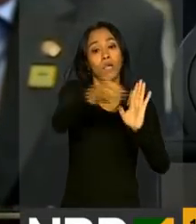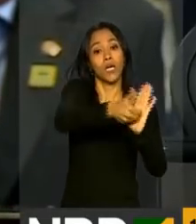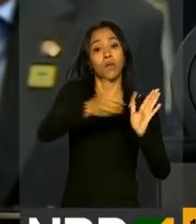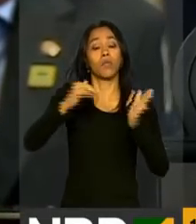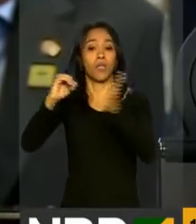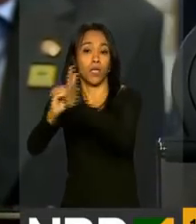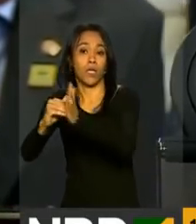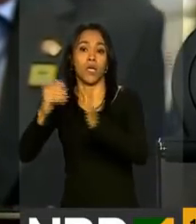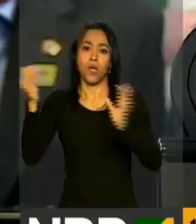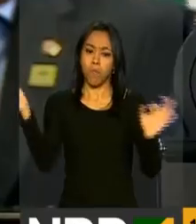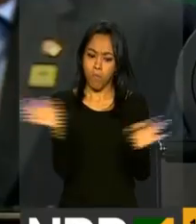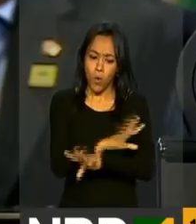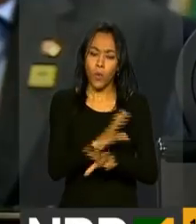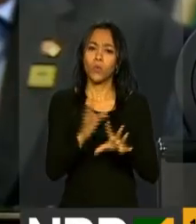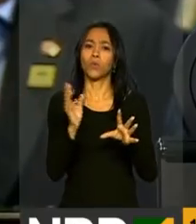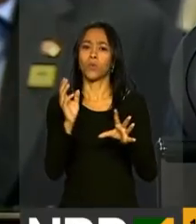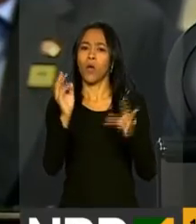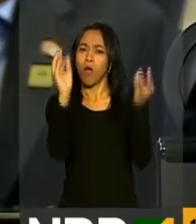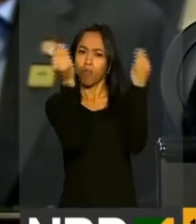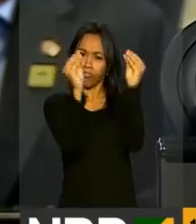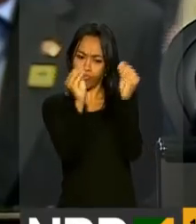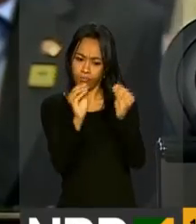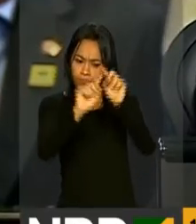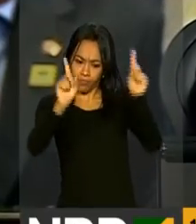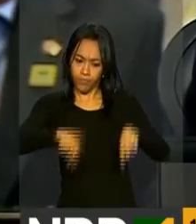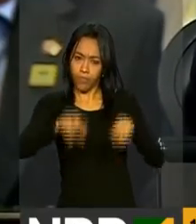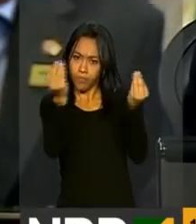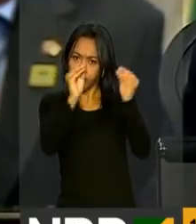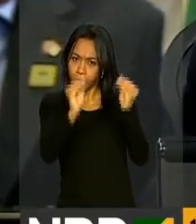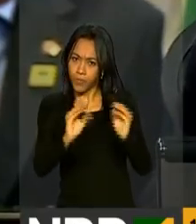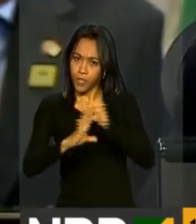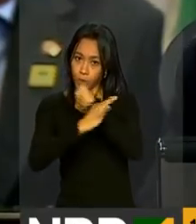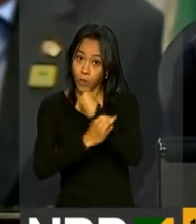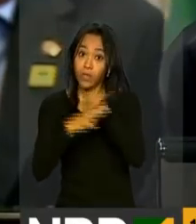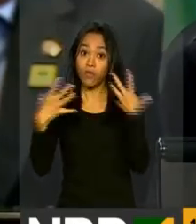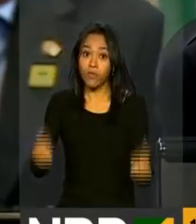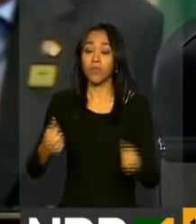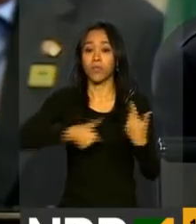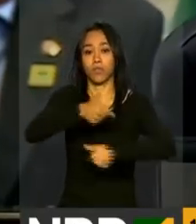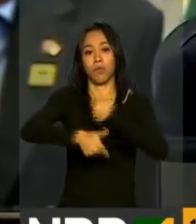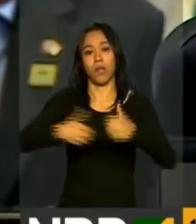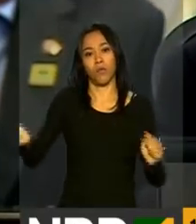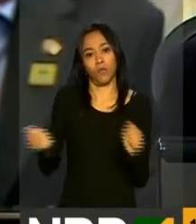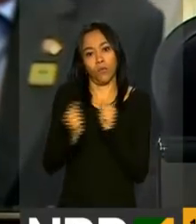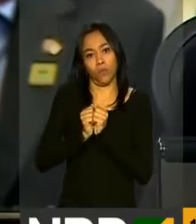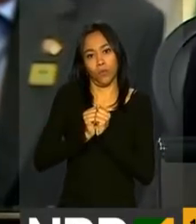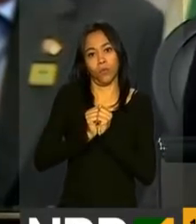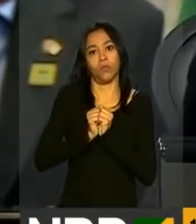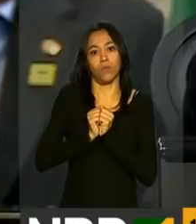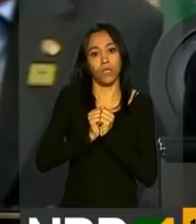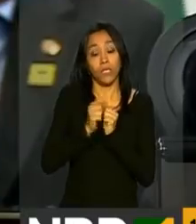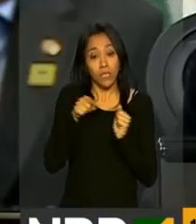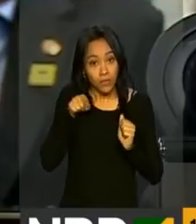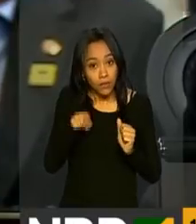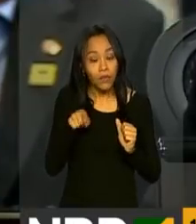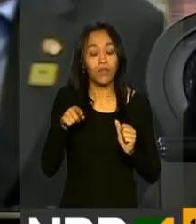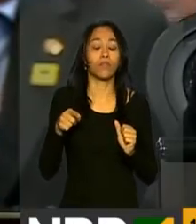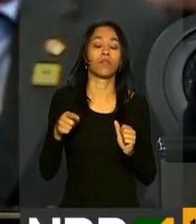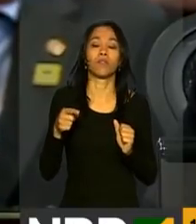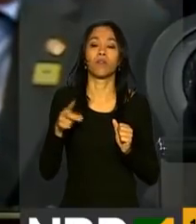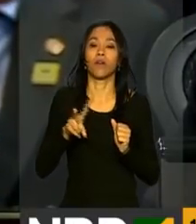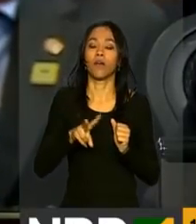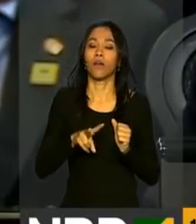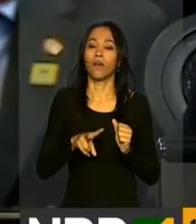esses trabalhos do plano nacional de segurança nós vamos trabalhar juntos porque evidentemente que isso vai demandar a medidas